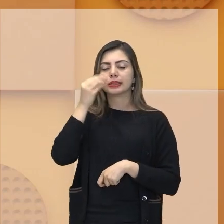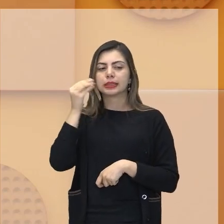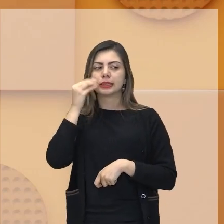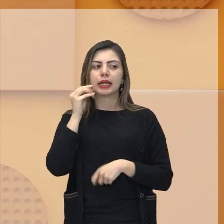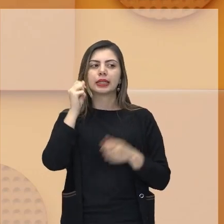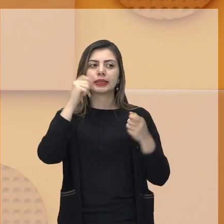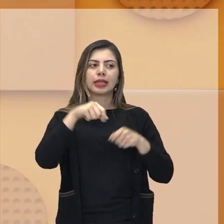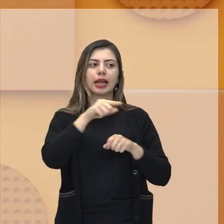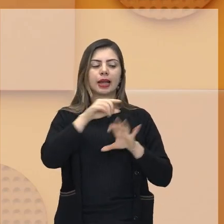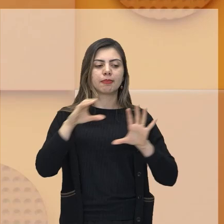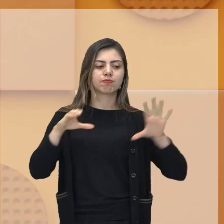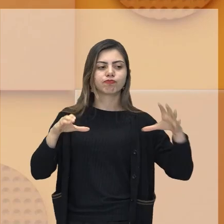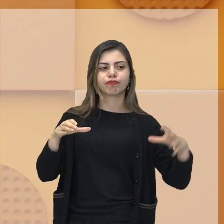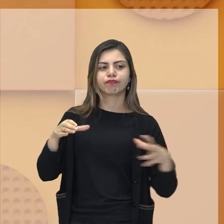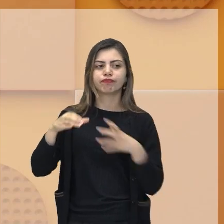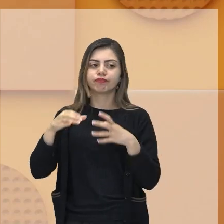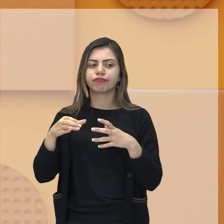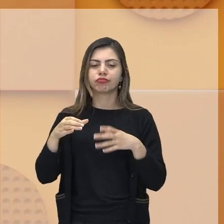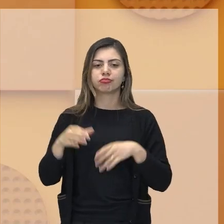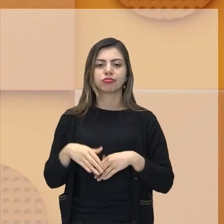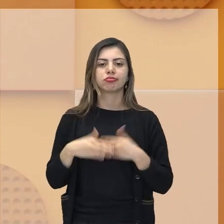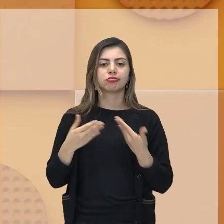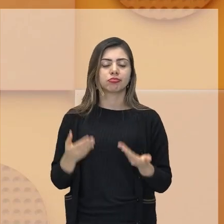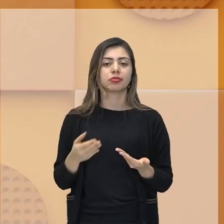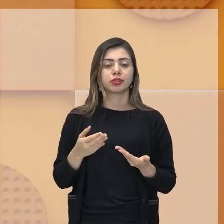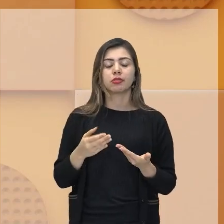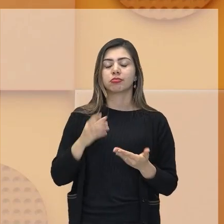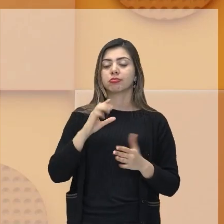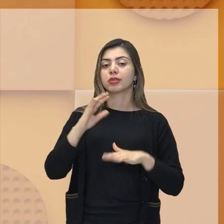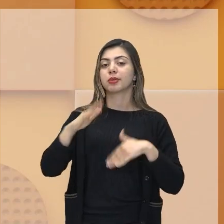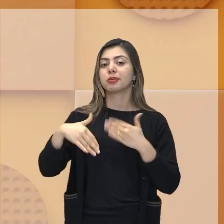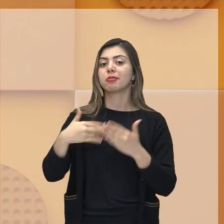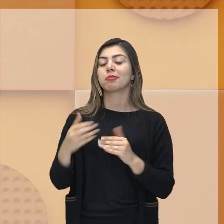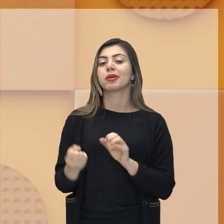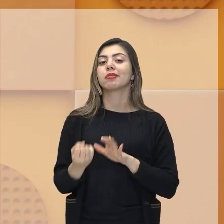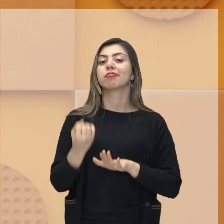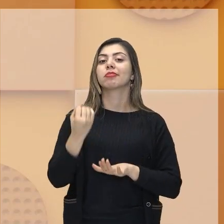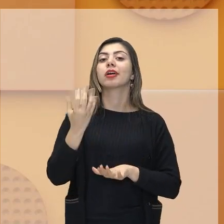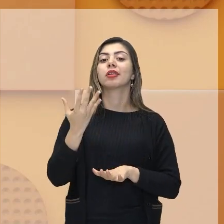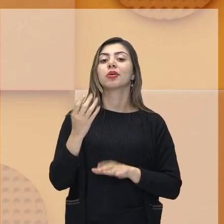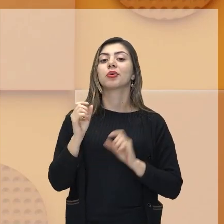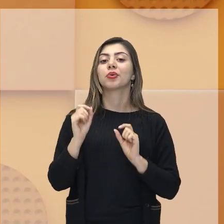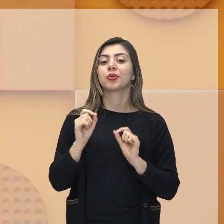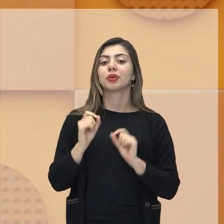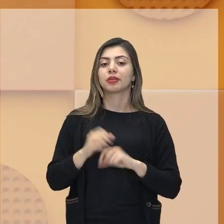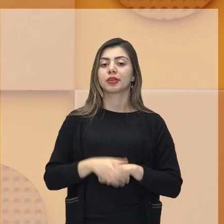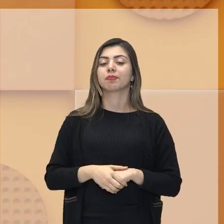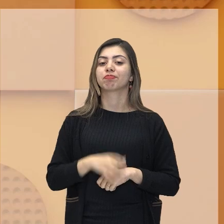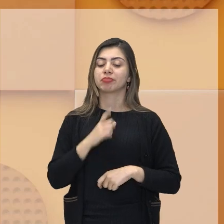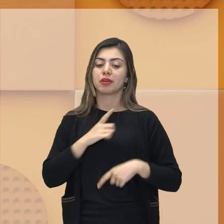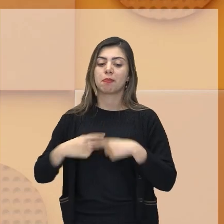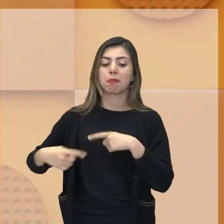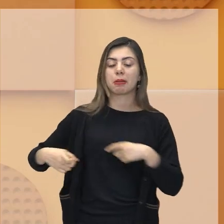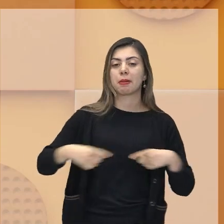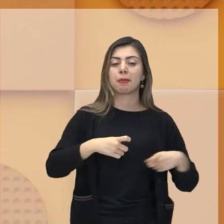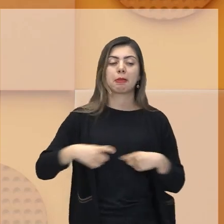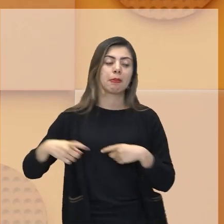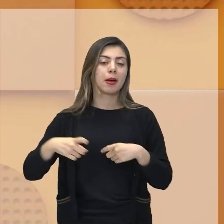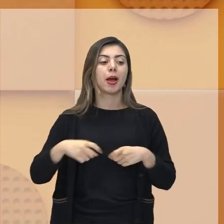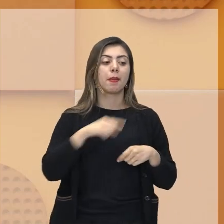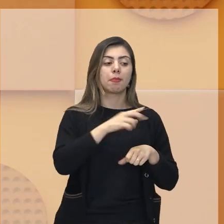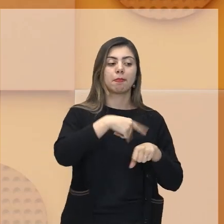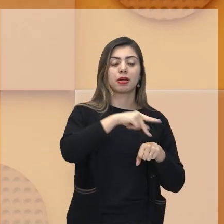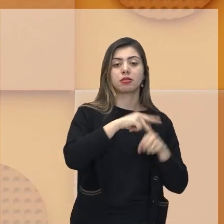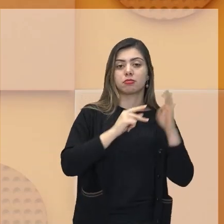região aos seus domínios. E isso desencadeou ali o chamado conflito entre brasileiros e